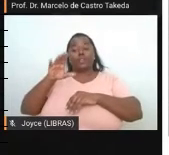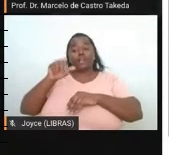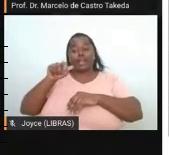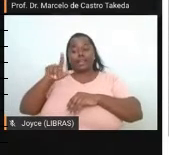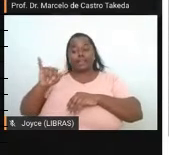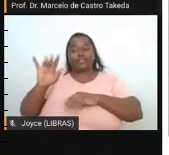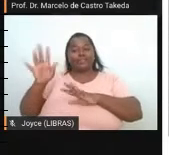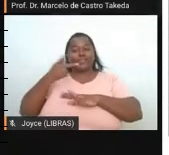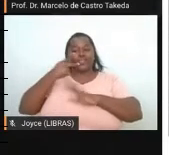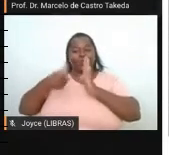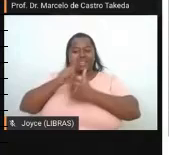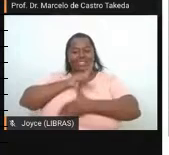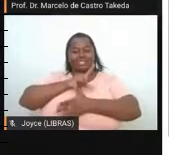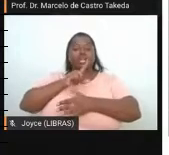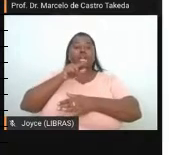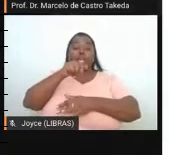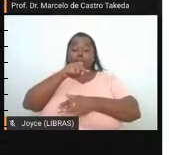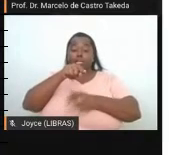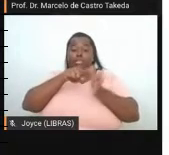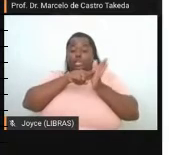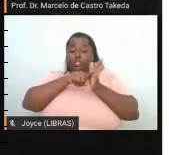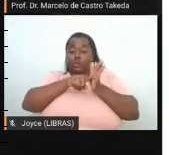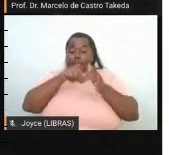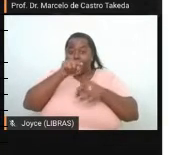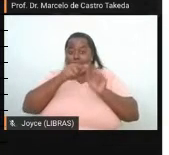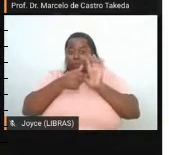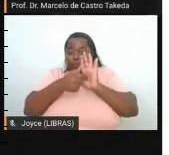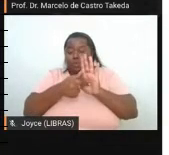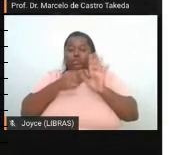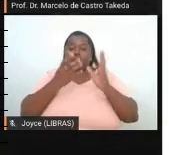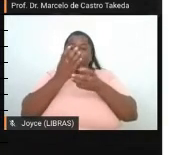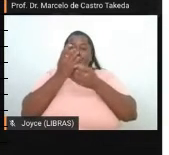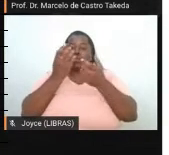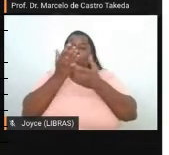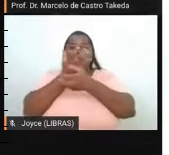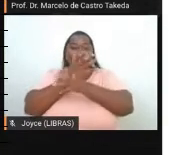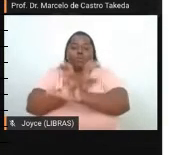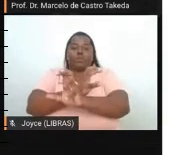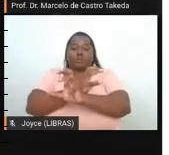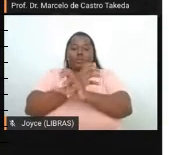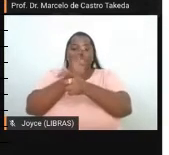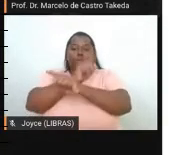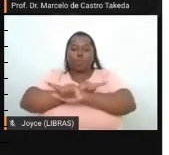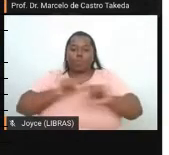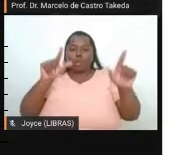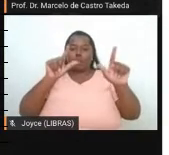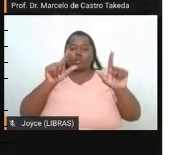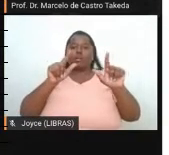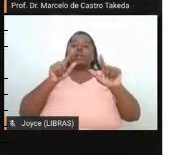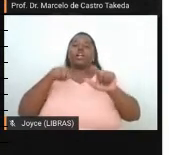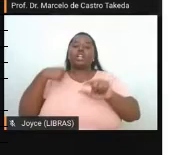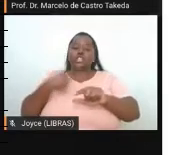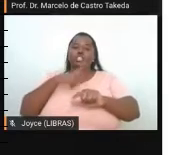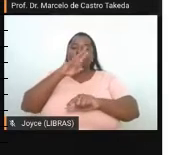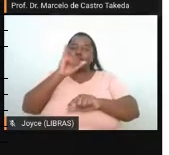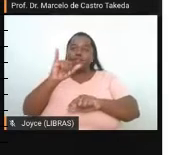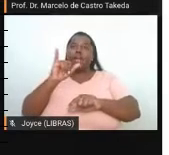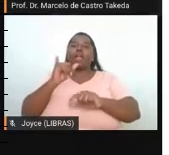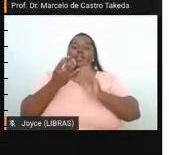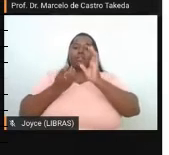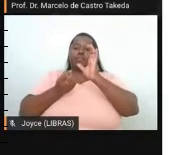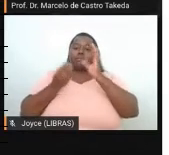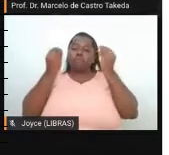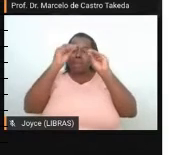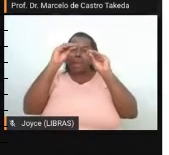está vazio. A gente vai precisar ainda preencher esse questionário. E aí a gente começa a tratar dos aspectos